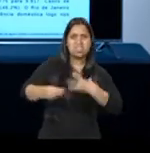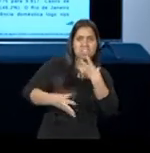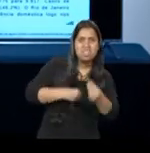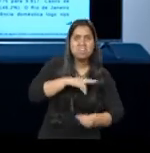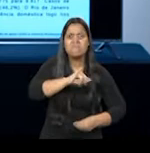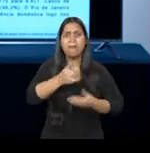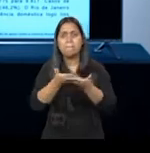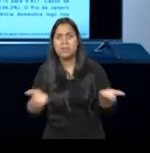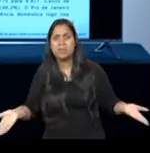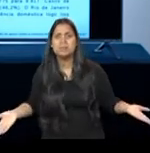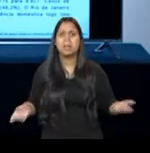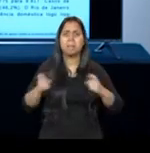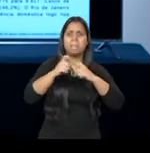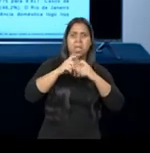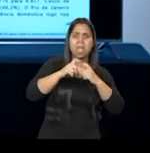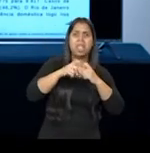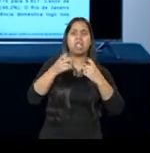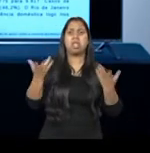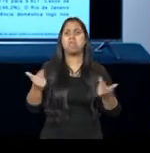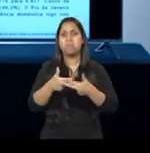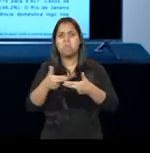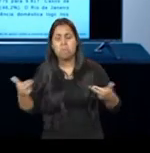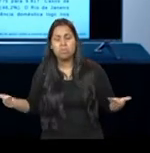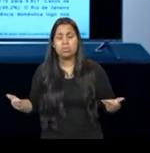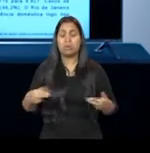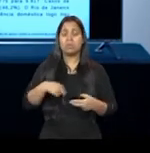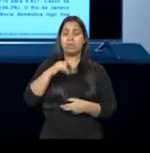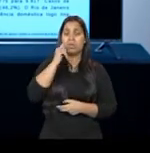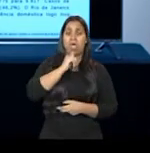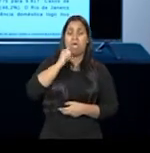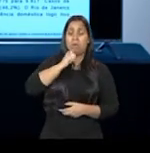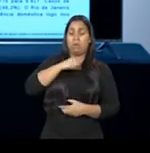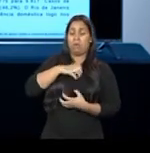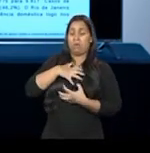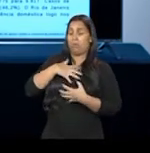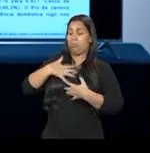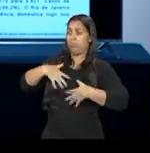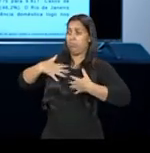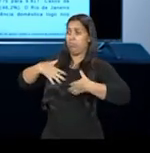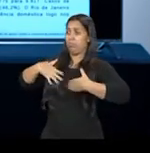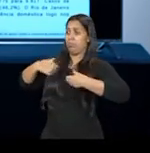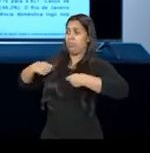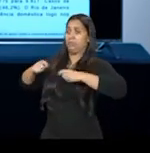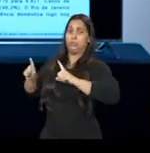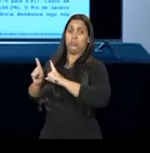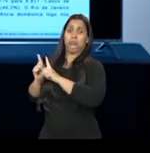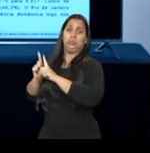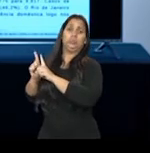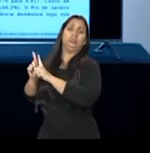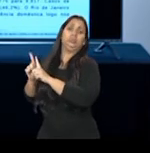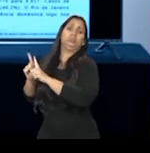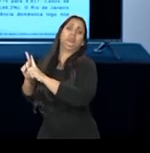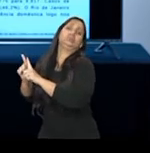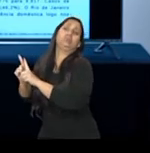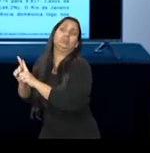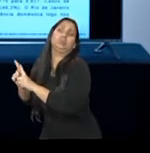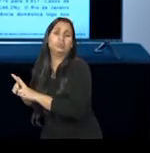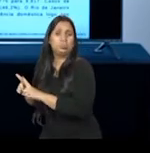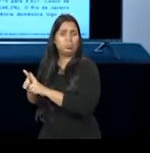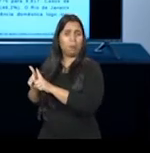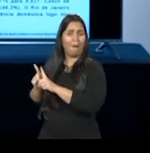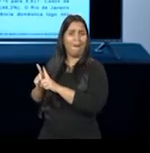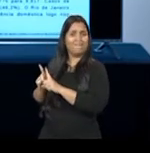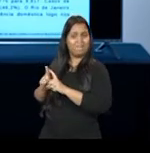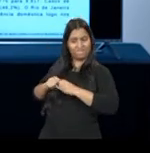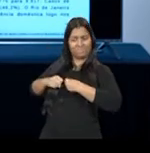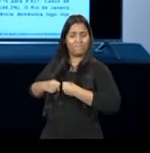delas, vai perder convênio médico. Isso vai tornando ela cada vez mais dependente em relação a esse companheiro. Muitas vezes ela não